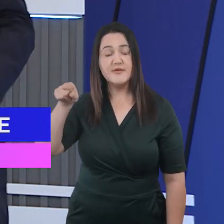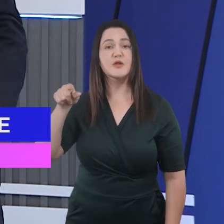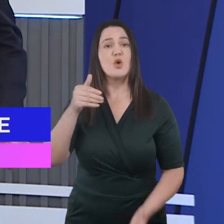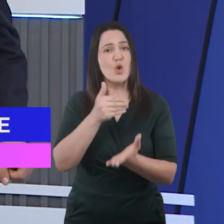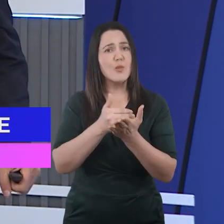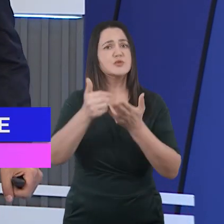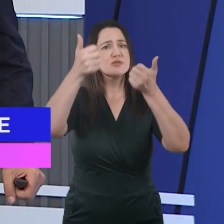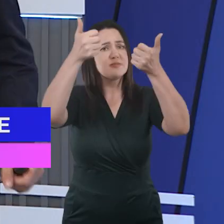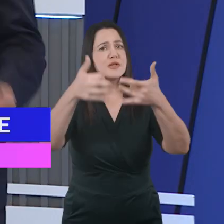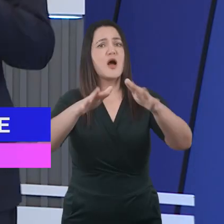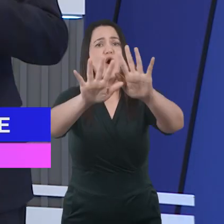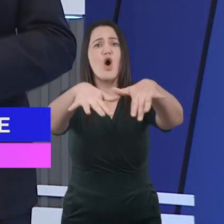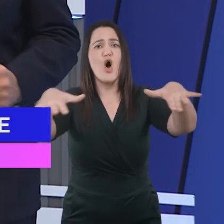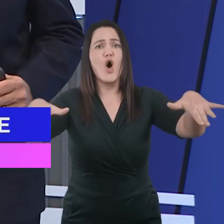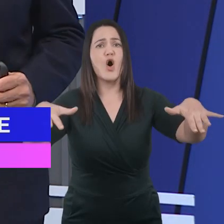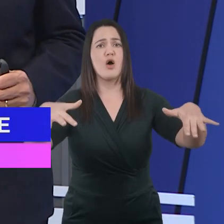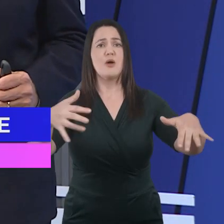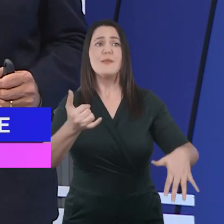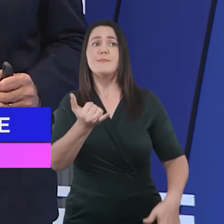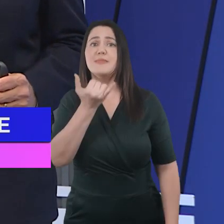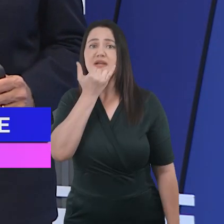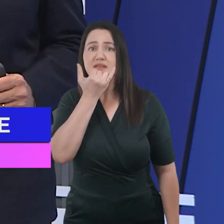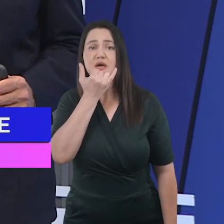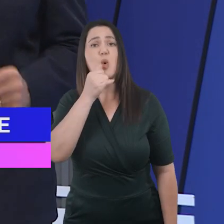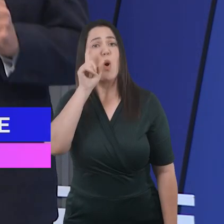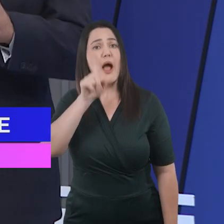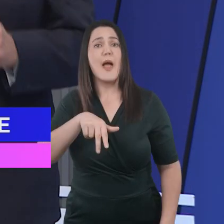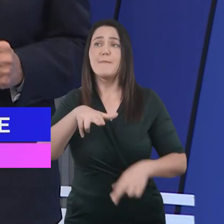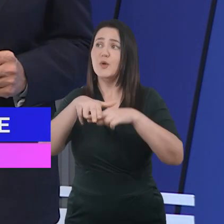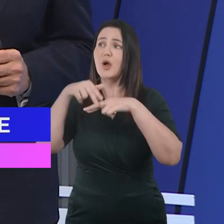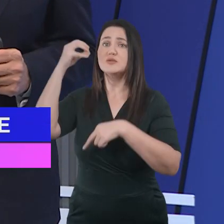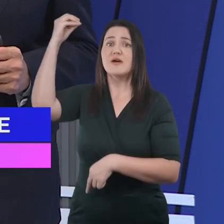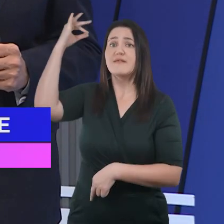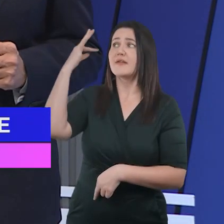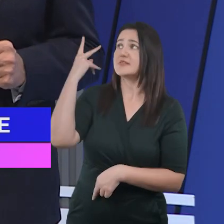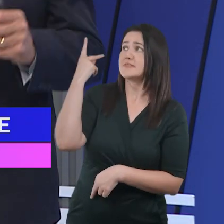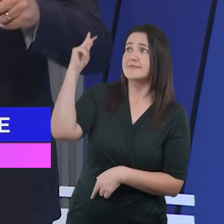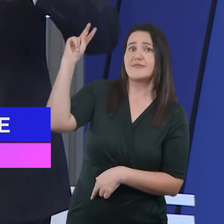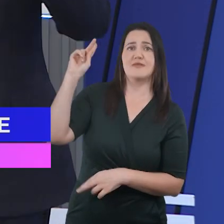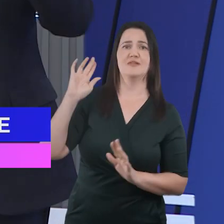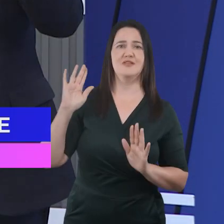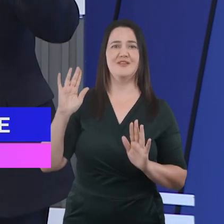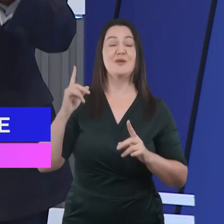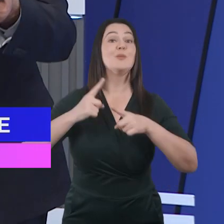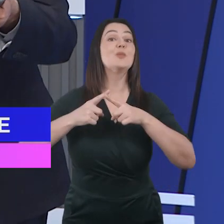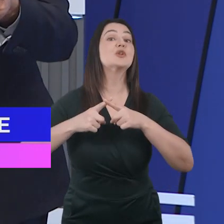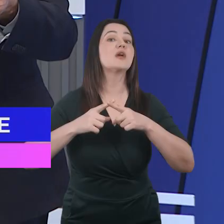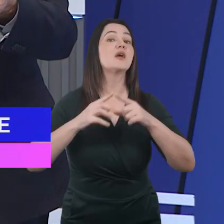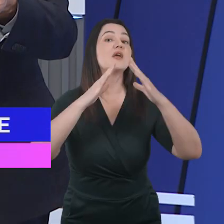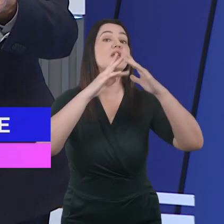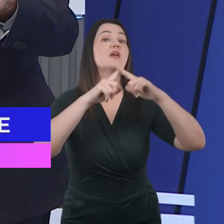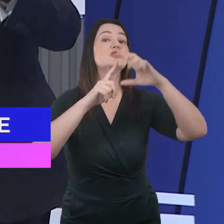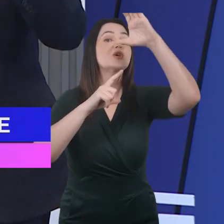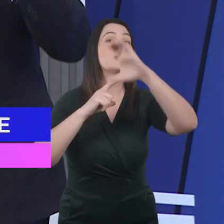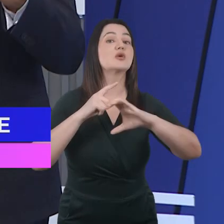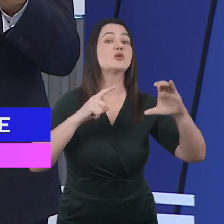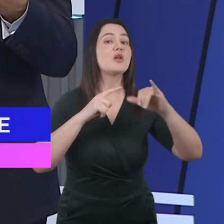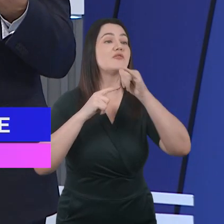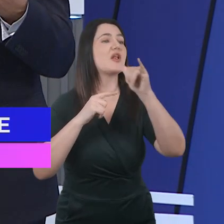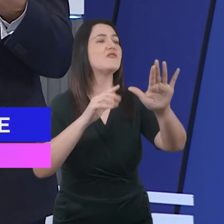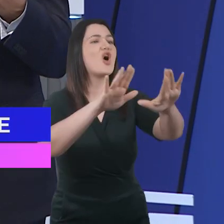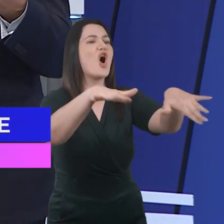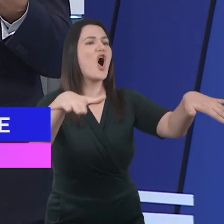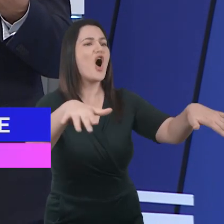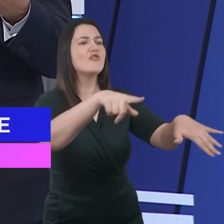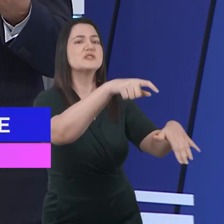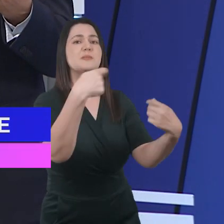antes, as pessoas acreditavam que o perdão vinha por indulgências. Você comprava da igreja a absolvição dos